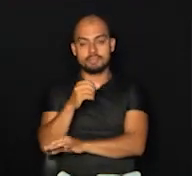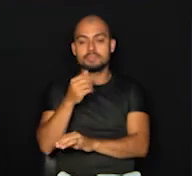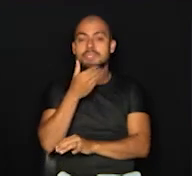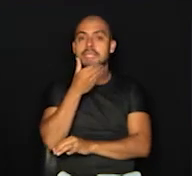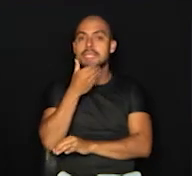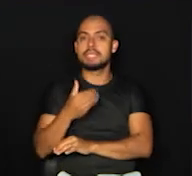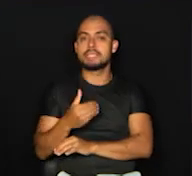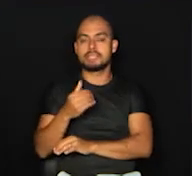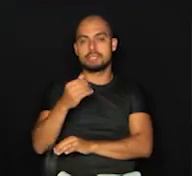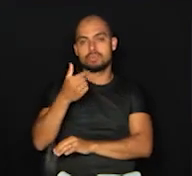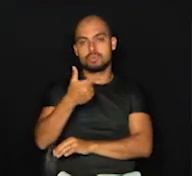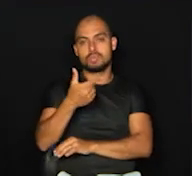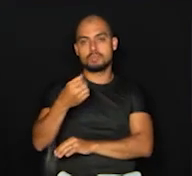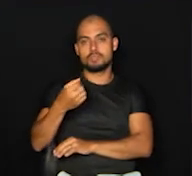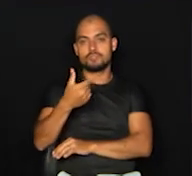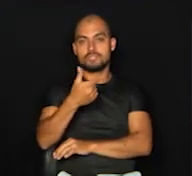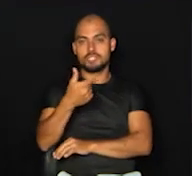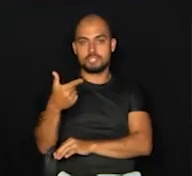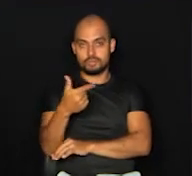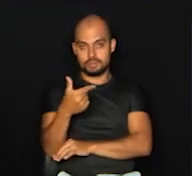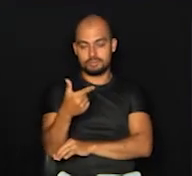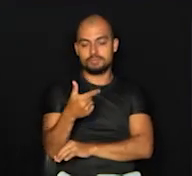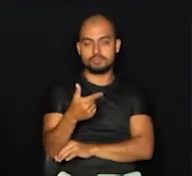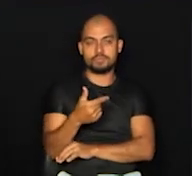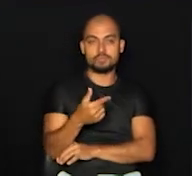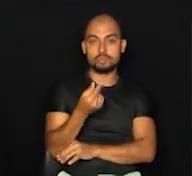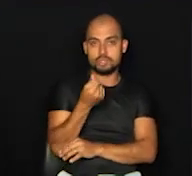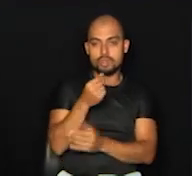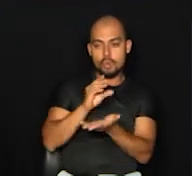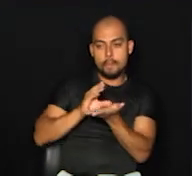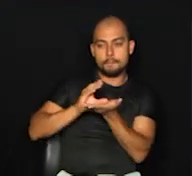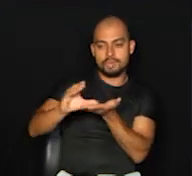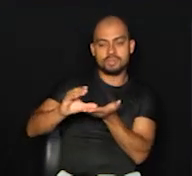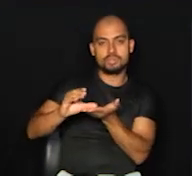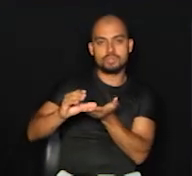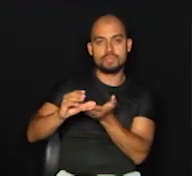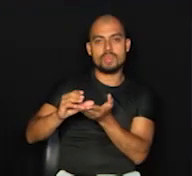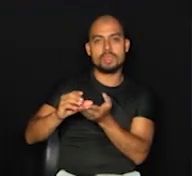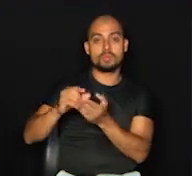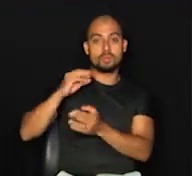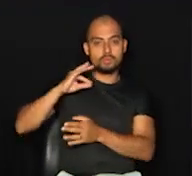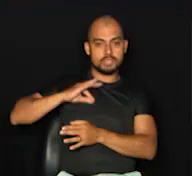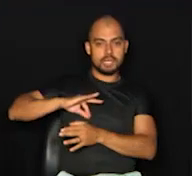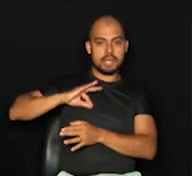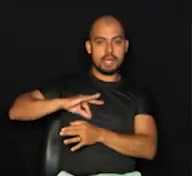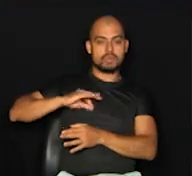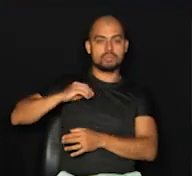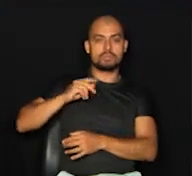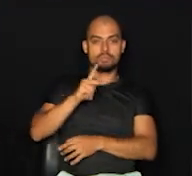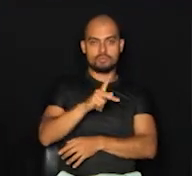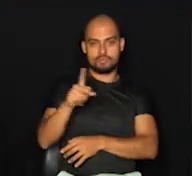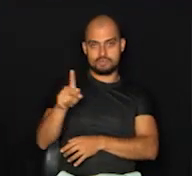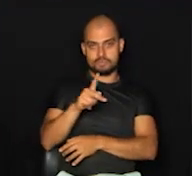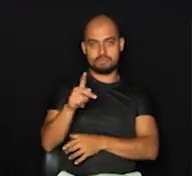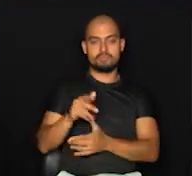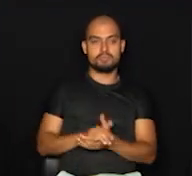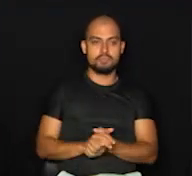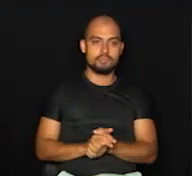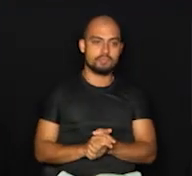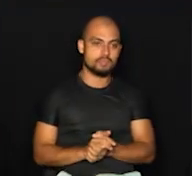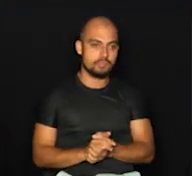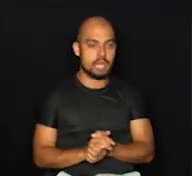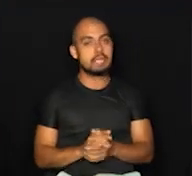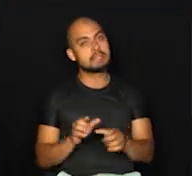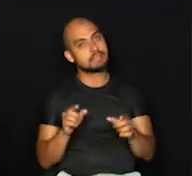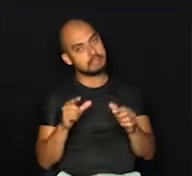Esse reembolso será feito diretamente no contra-cheque, no holerite desses profissionais. Nós temos ainda